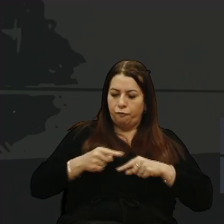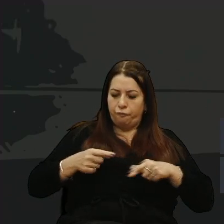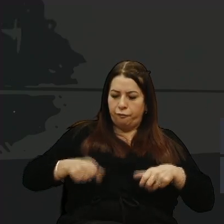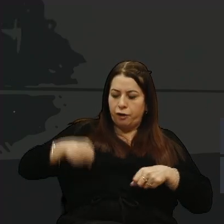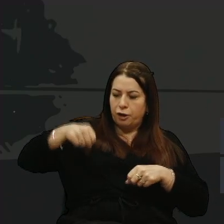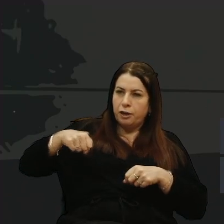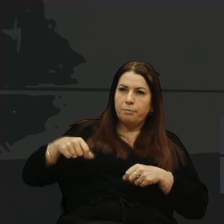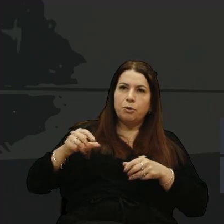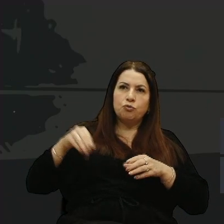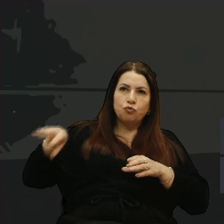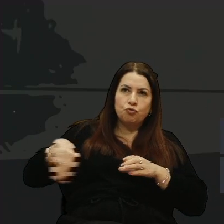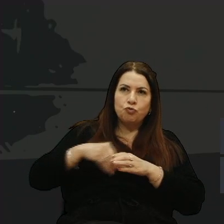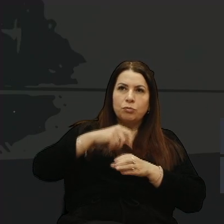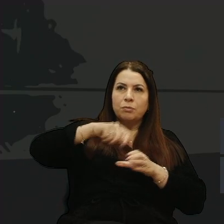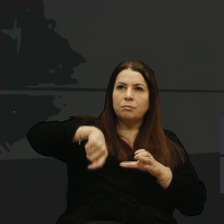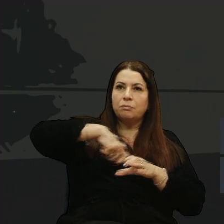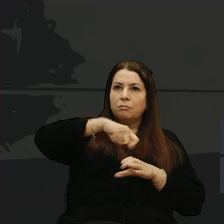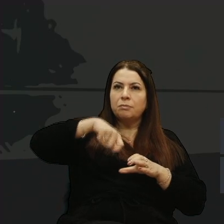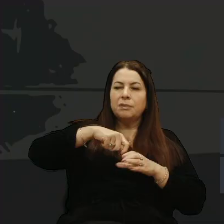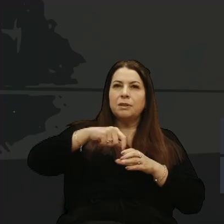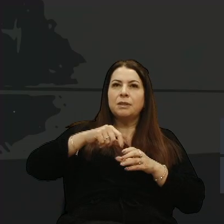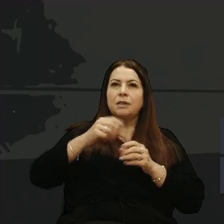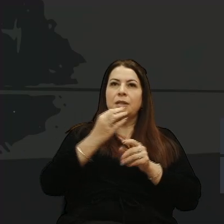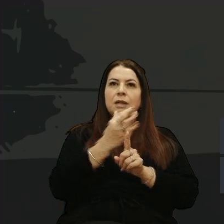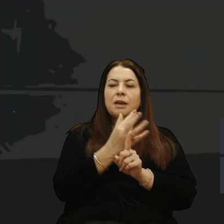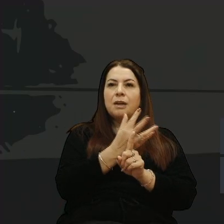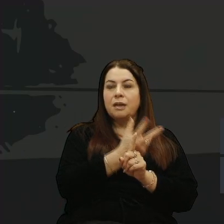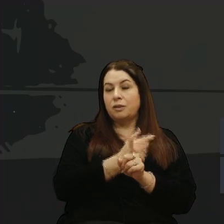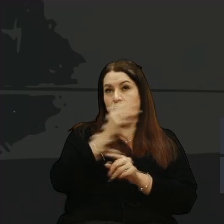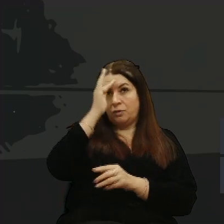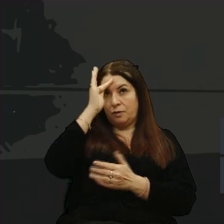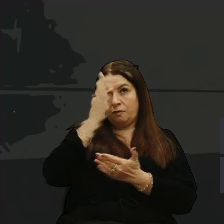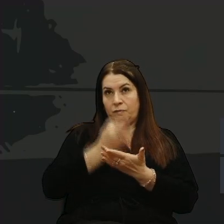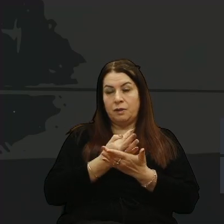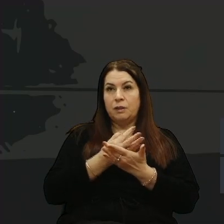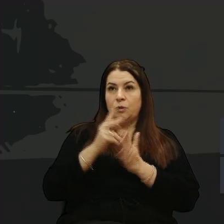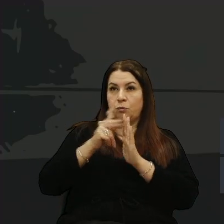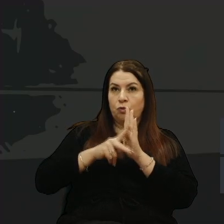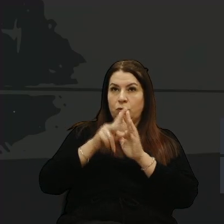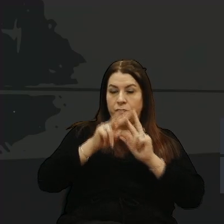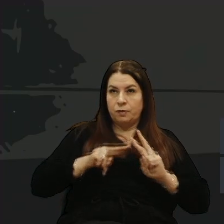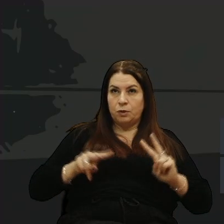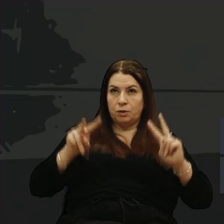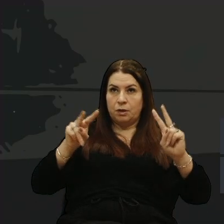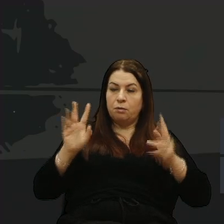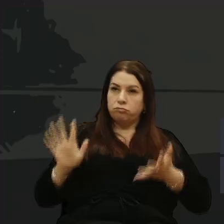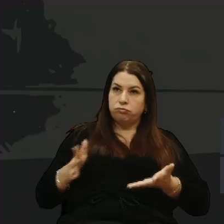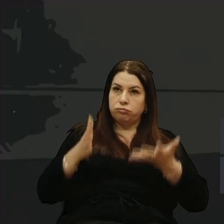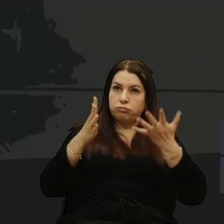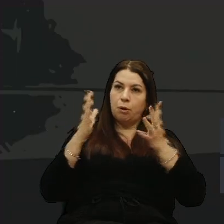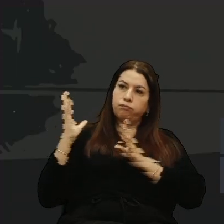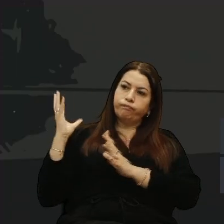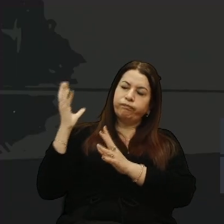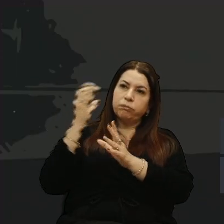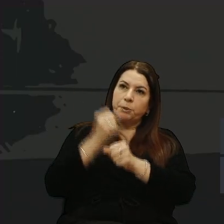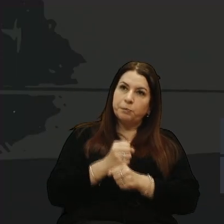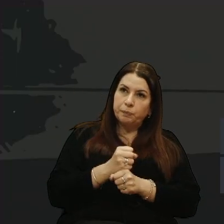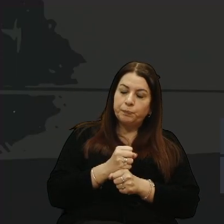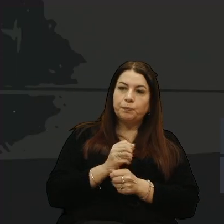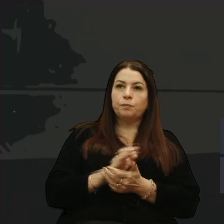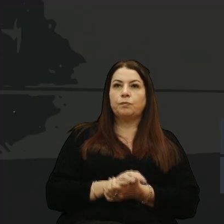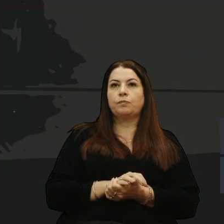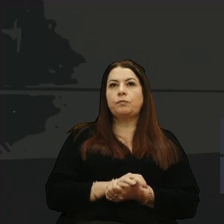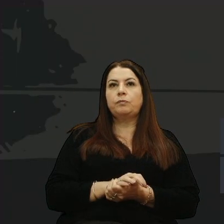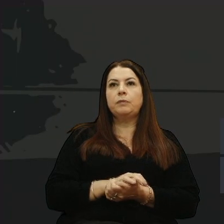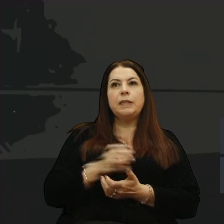integrando a gastronomia, a arte e a fé. Trata-se de um projeto visionário, promove o resgate